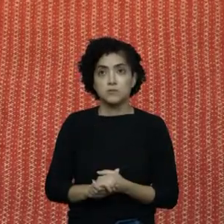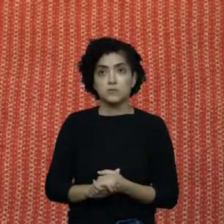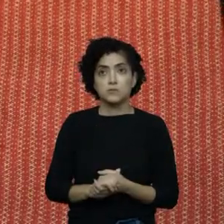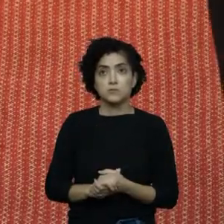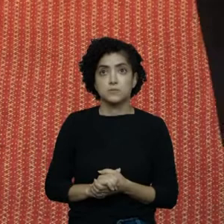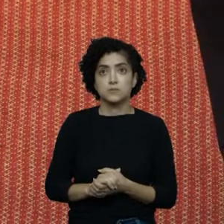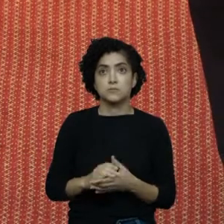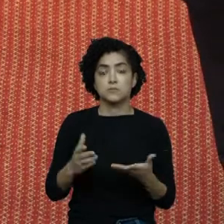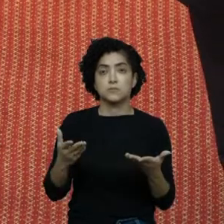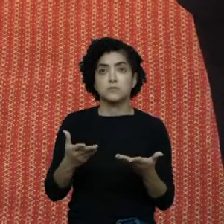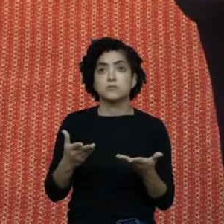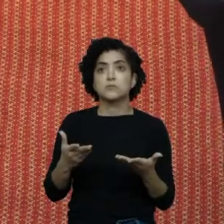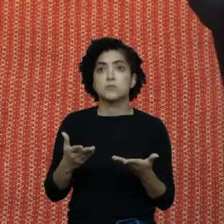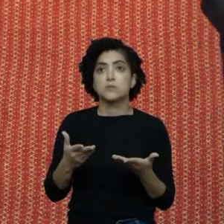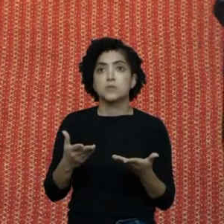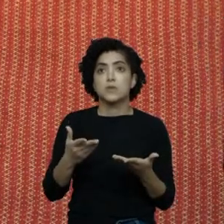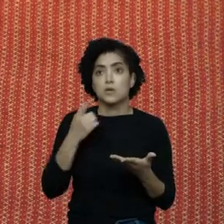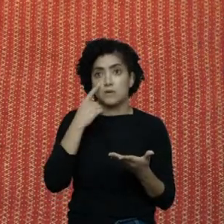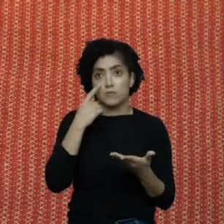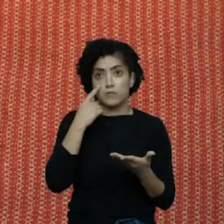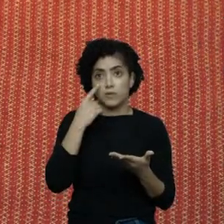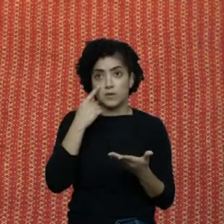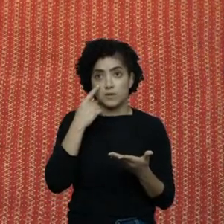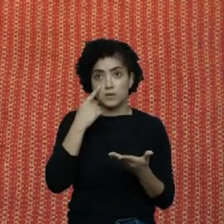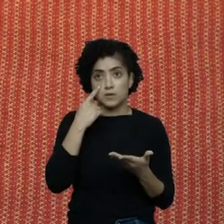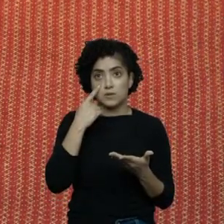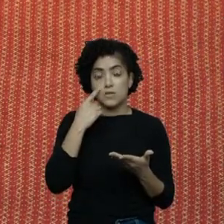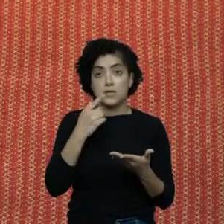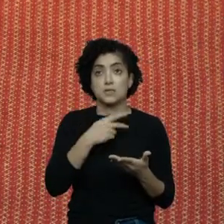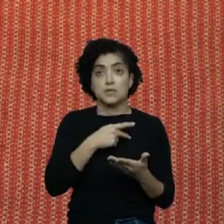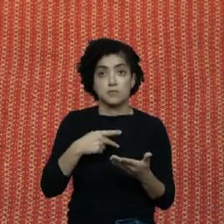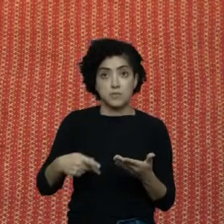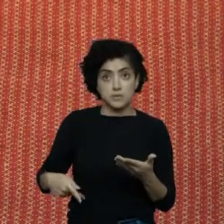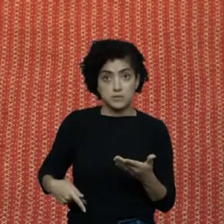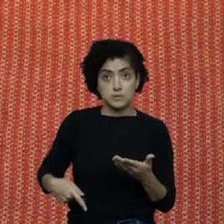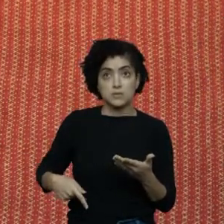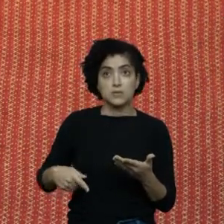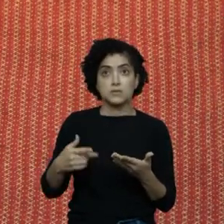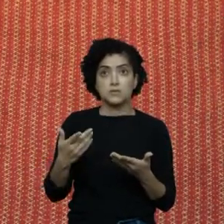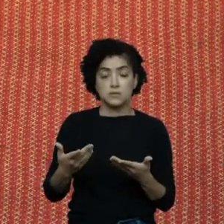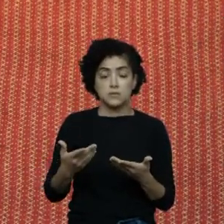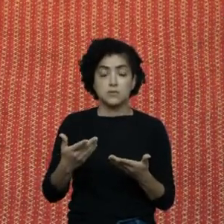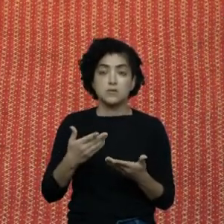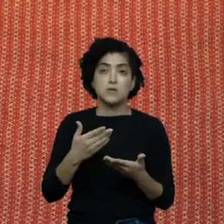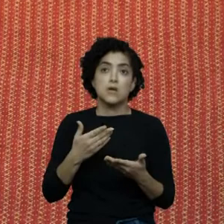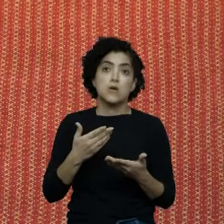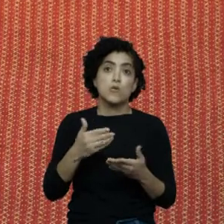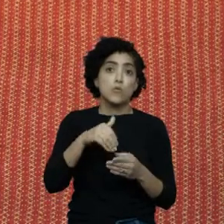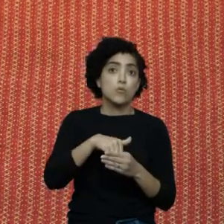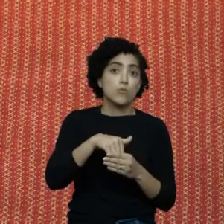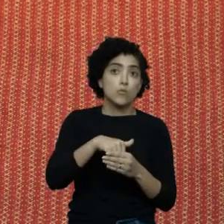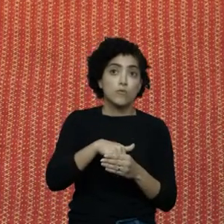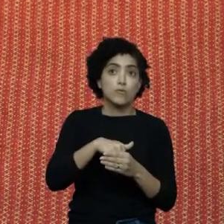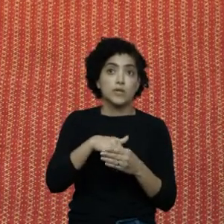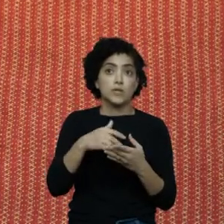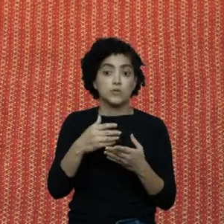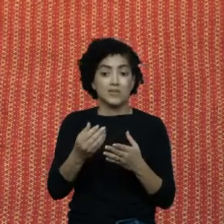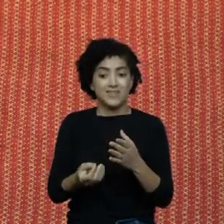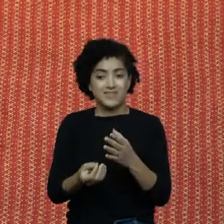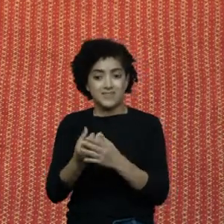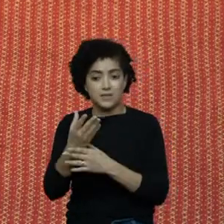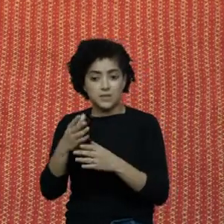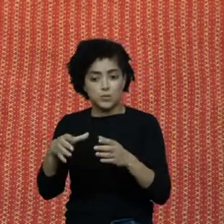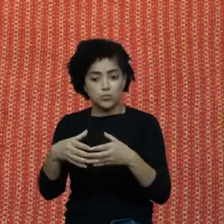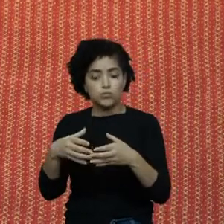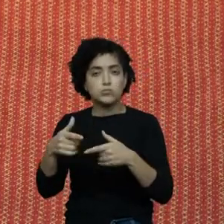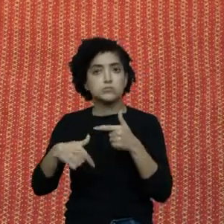aqui na na presidência e o governo cria um grupo